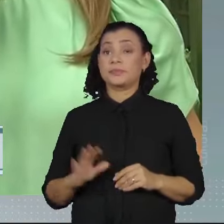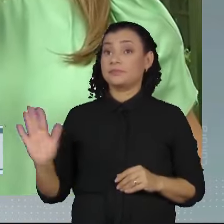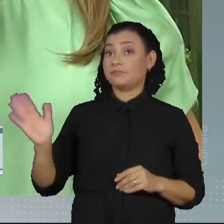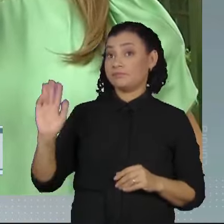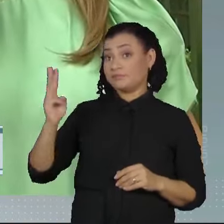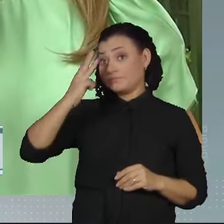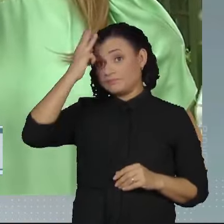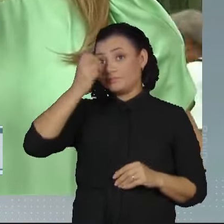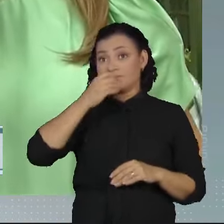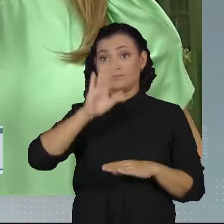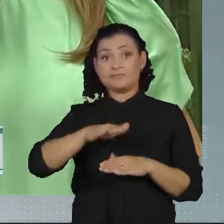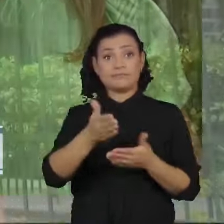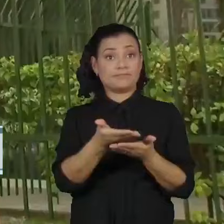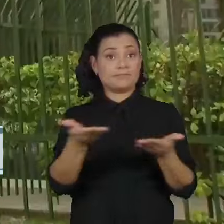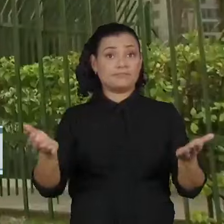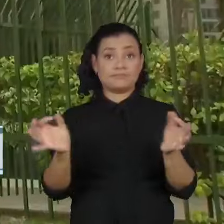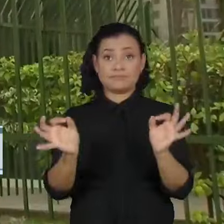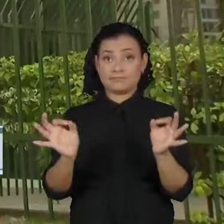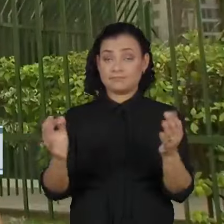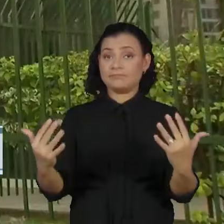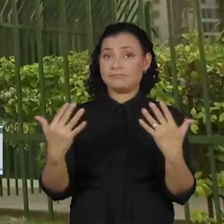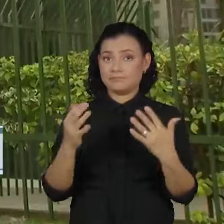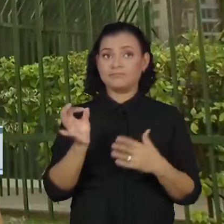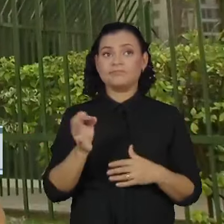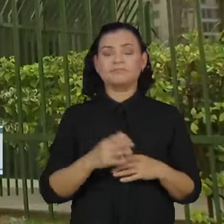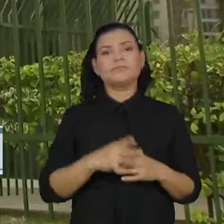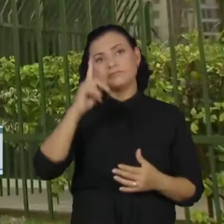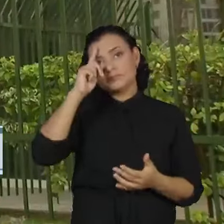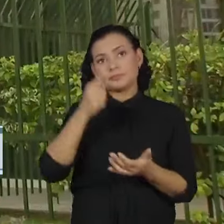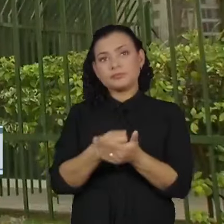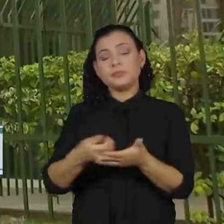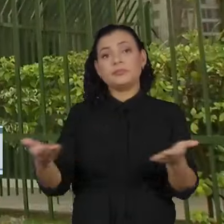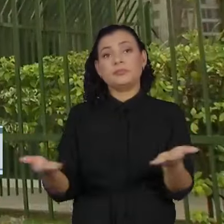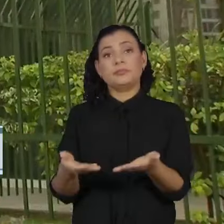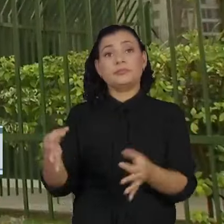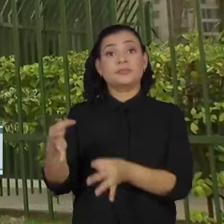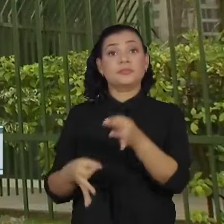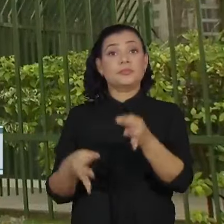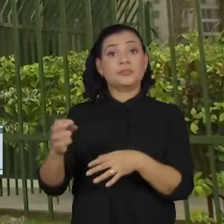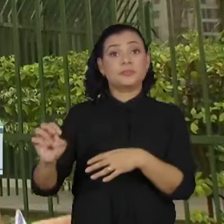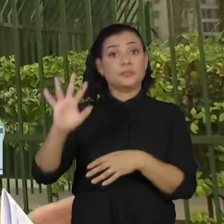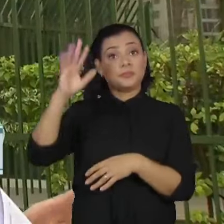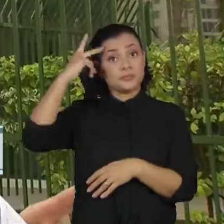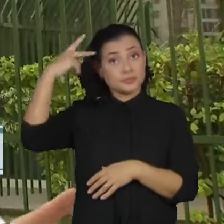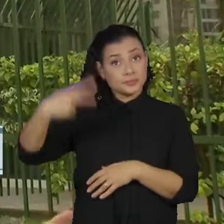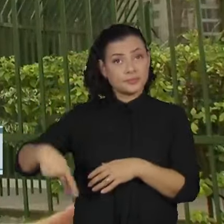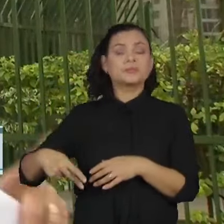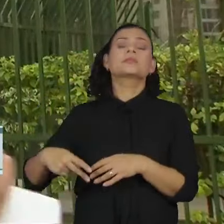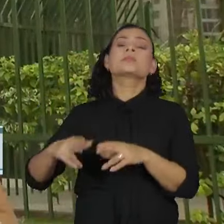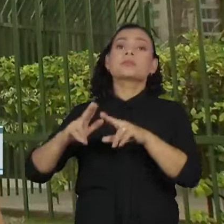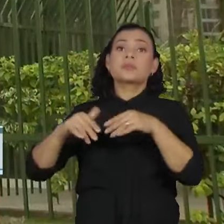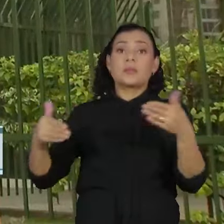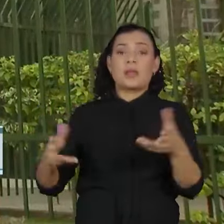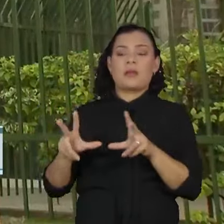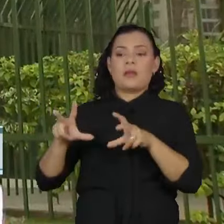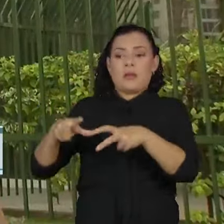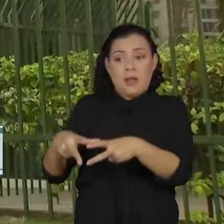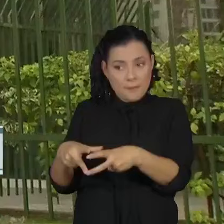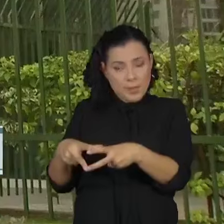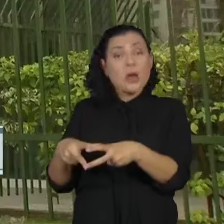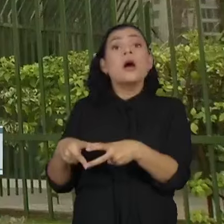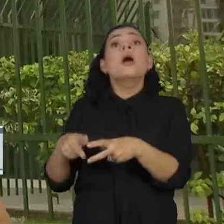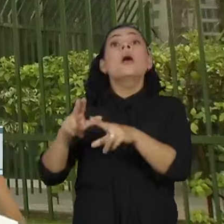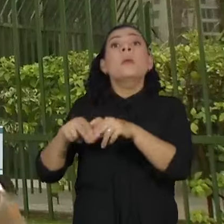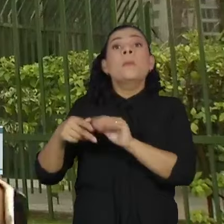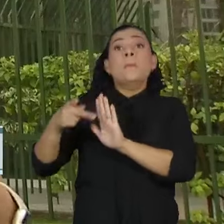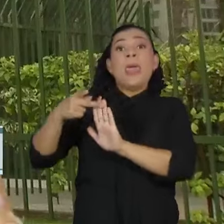Oi, Aldo. Boa tarde a você, boa tarde a todos. Essa foi uma decisão liminar da Justiça de São Paulo. Então, a segunda votação do